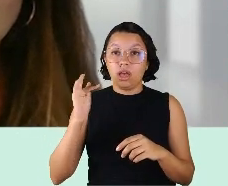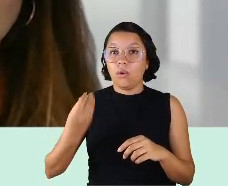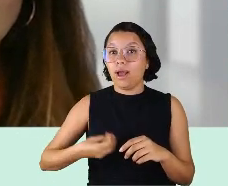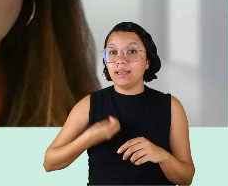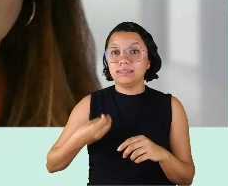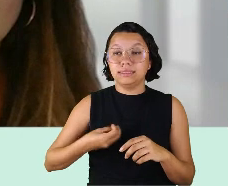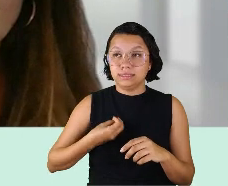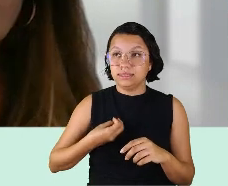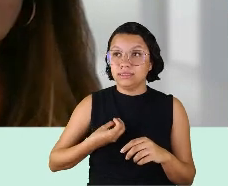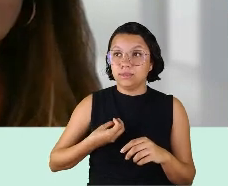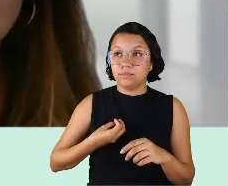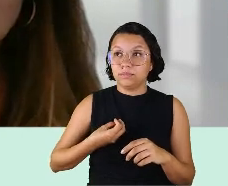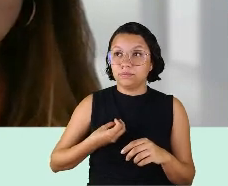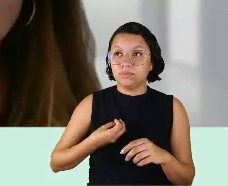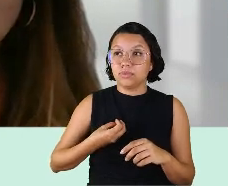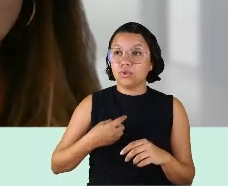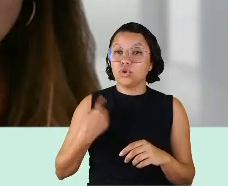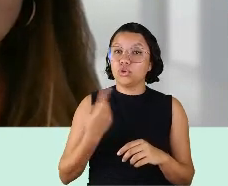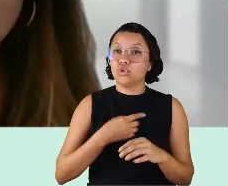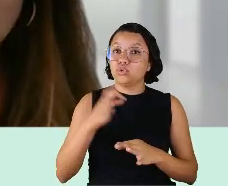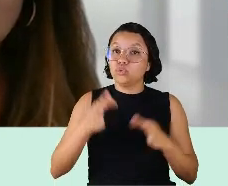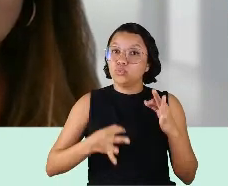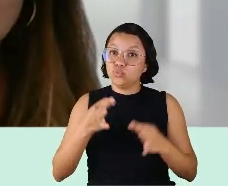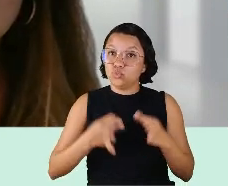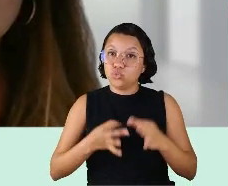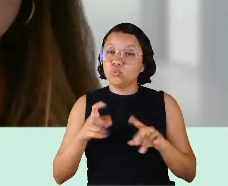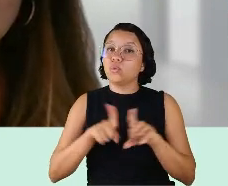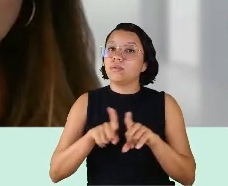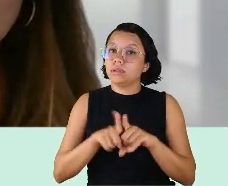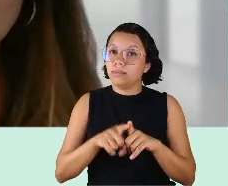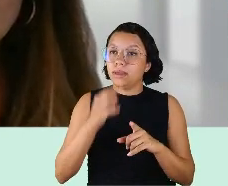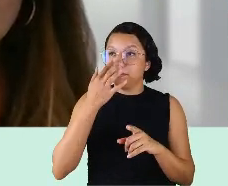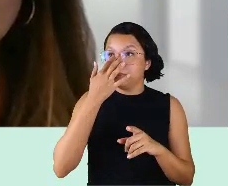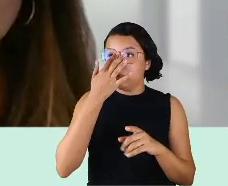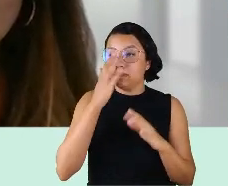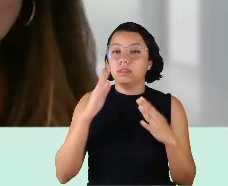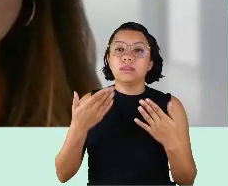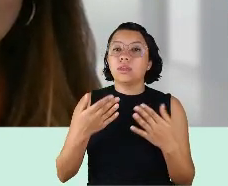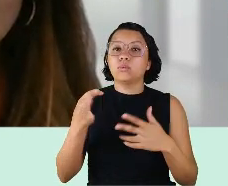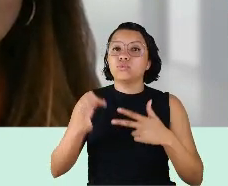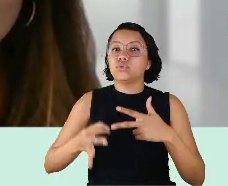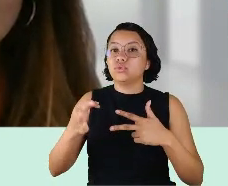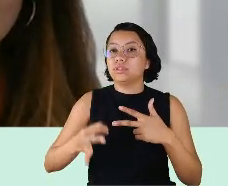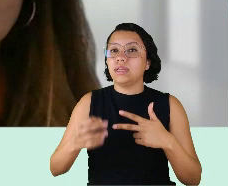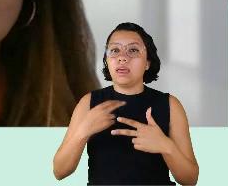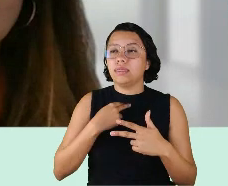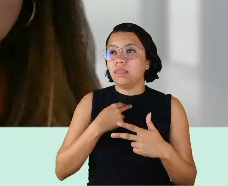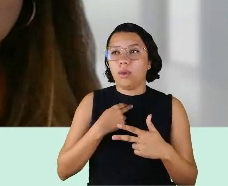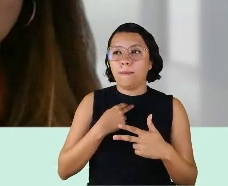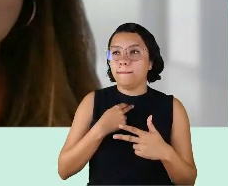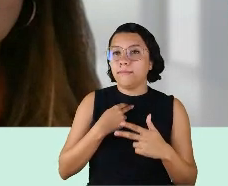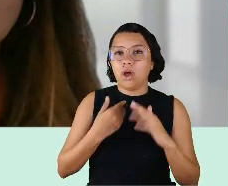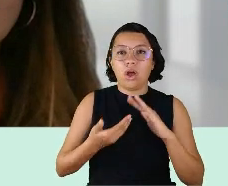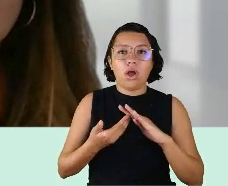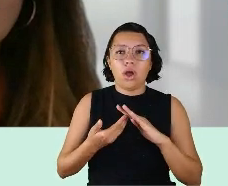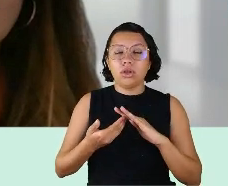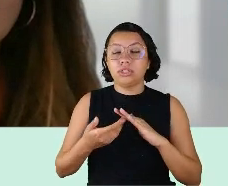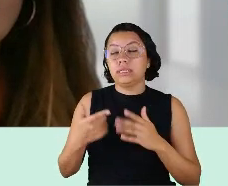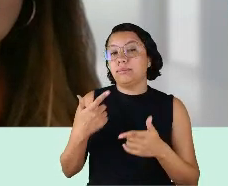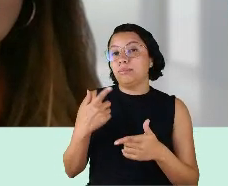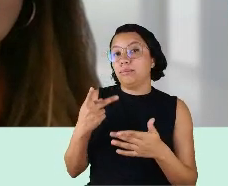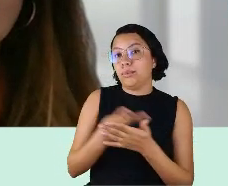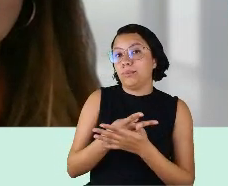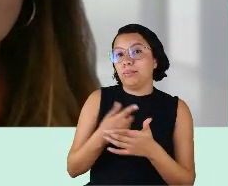Federal, existem os que nos julgam também. Então, o judiciário não pode escorregar